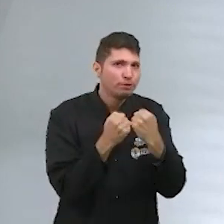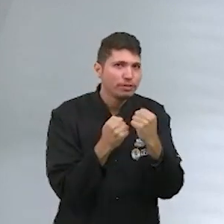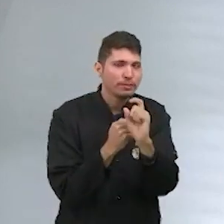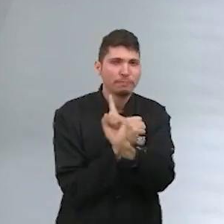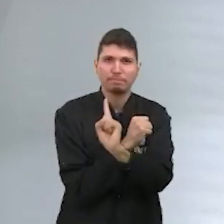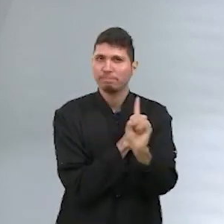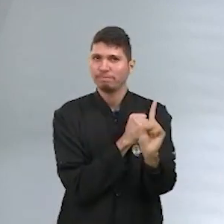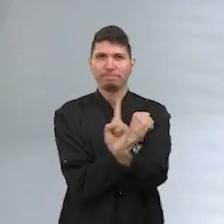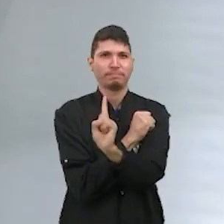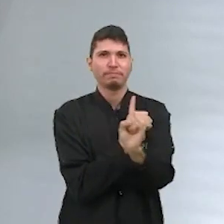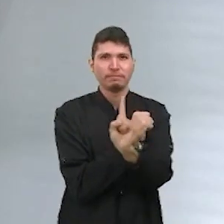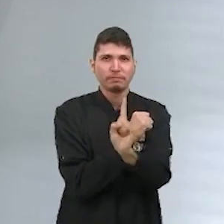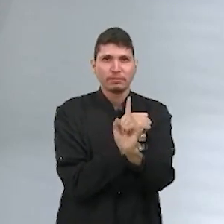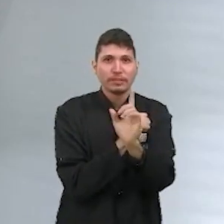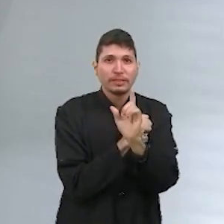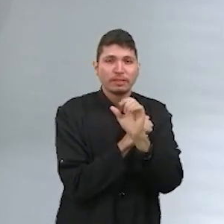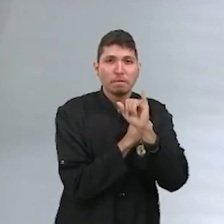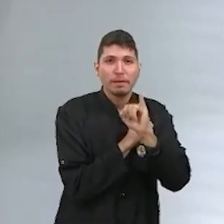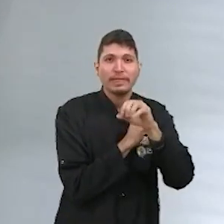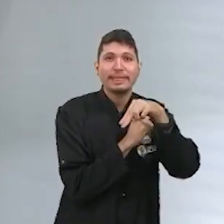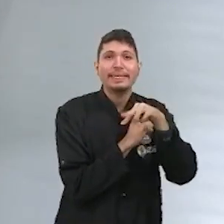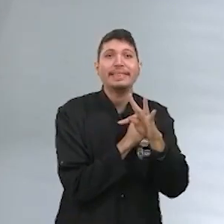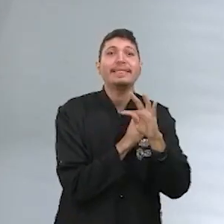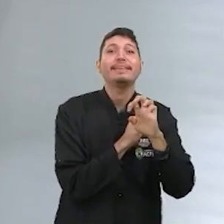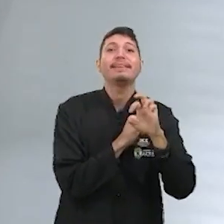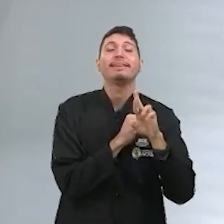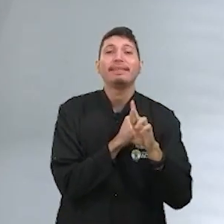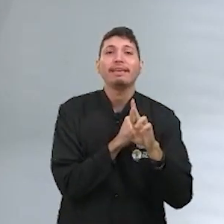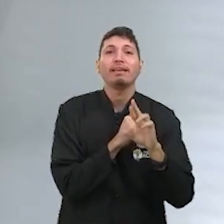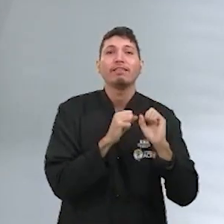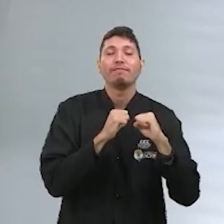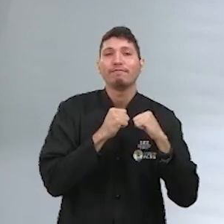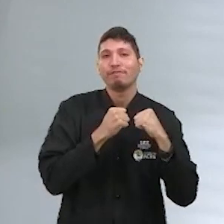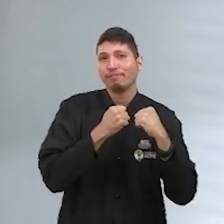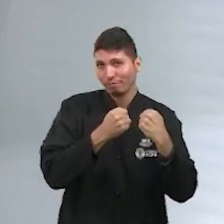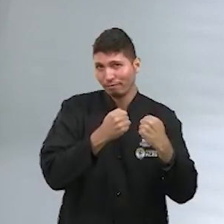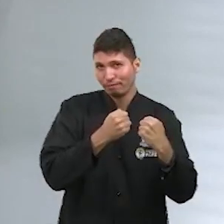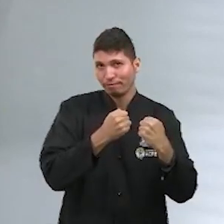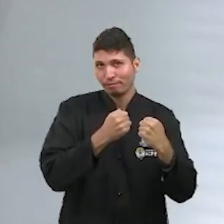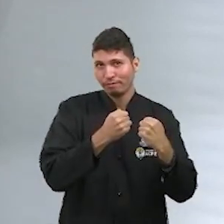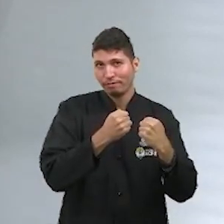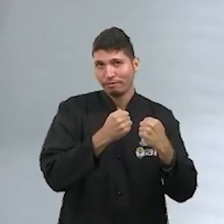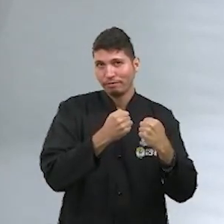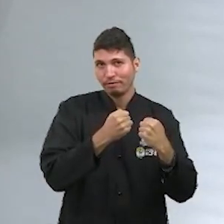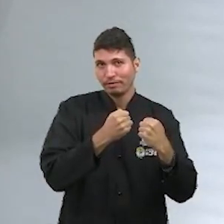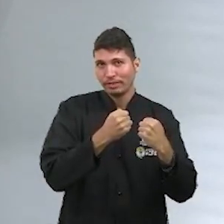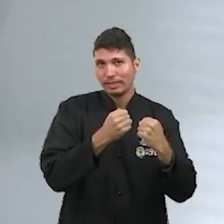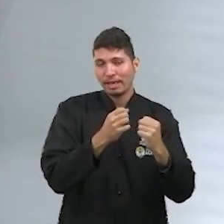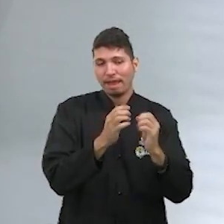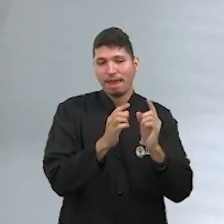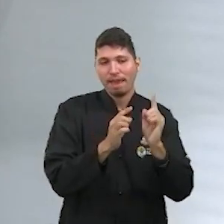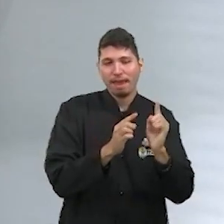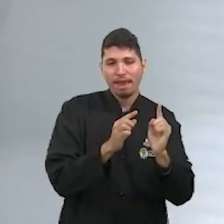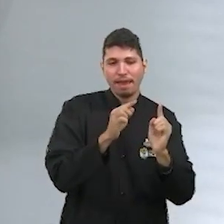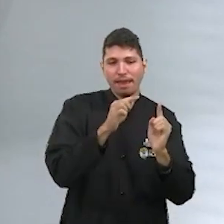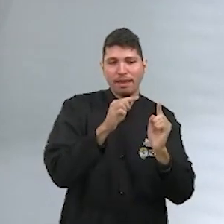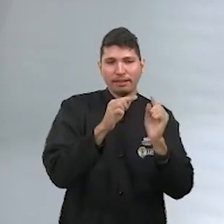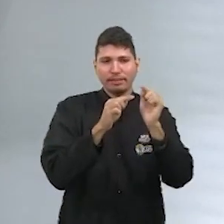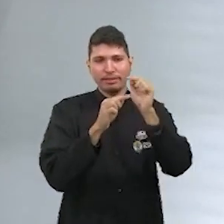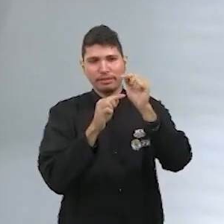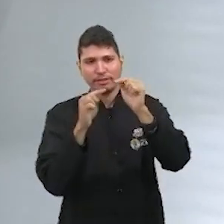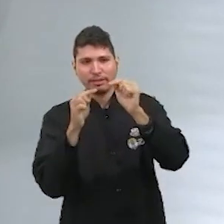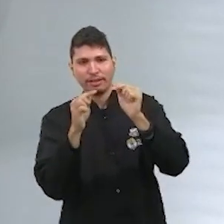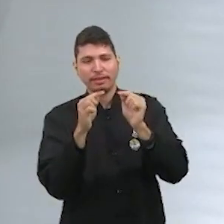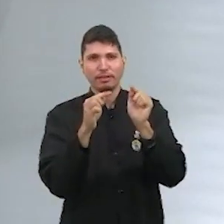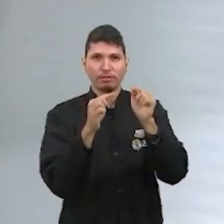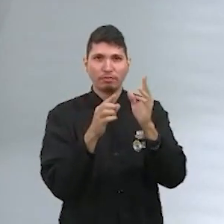forças, elas são intermoleculares porque são forças que vão acontecer entre as moléculas. Ou seja,